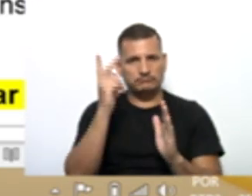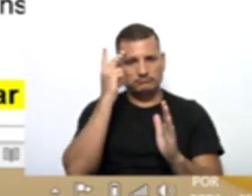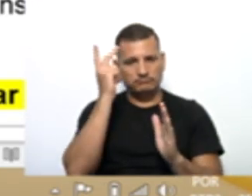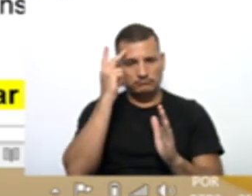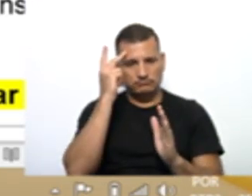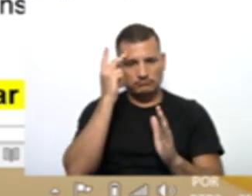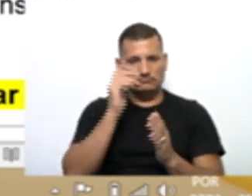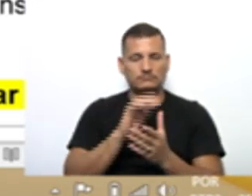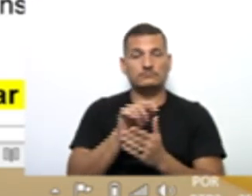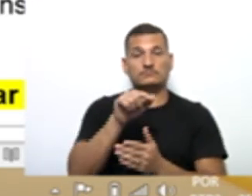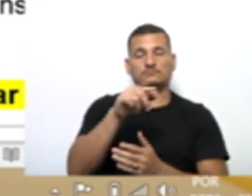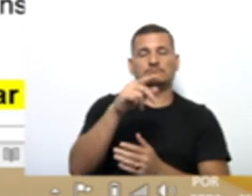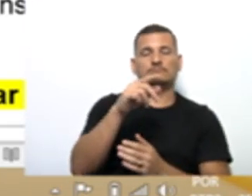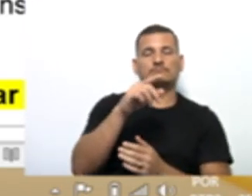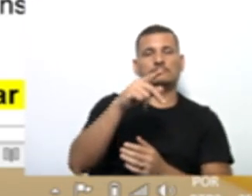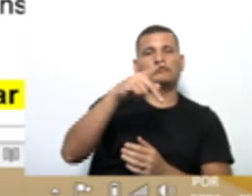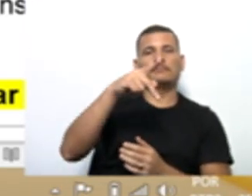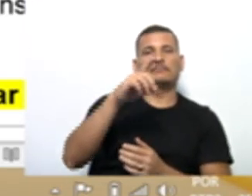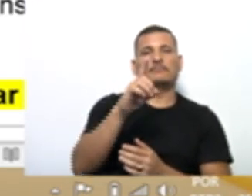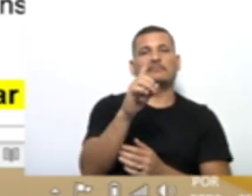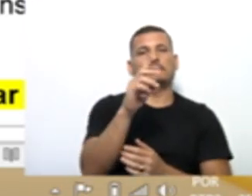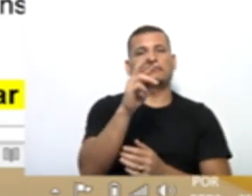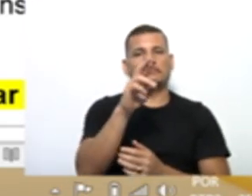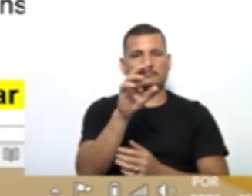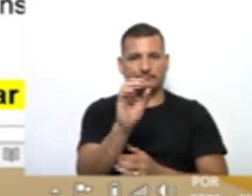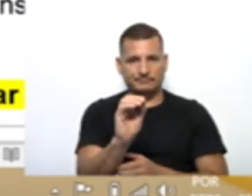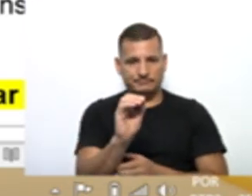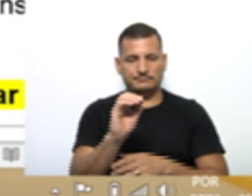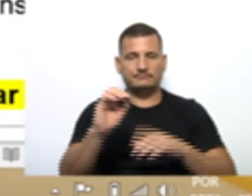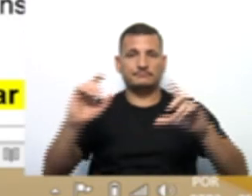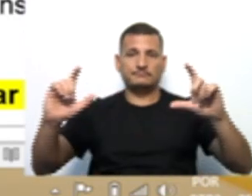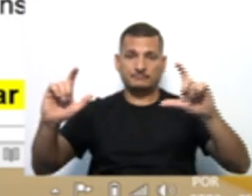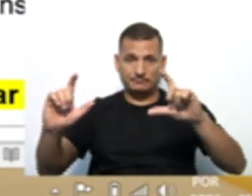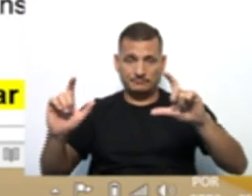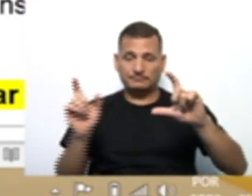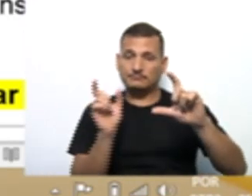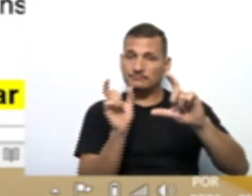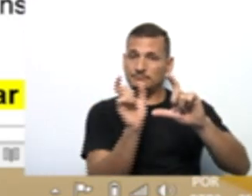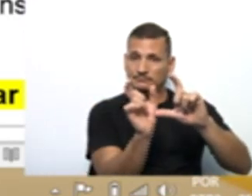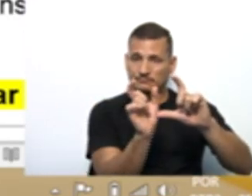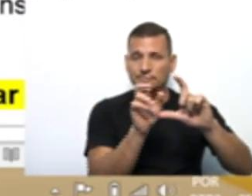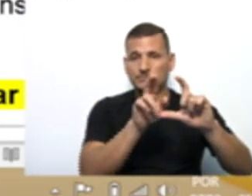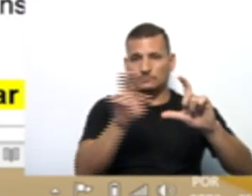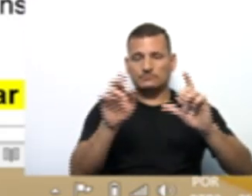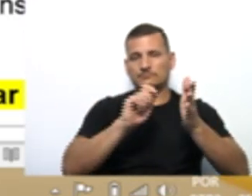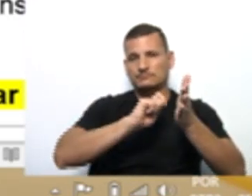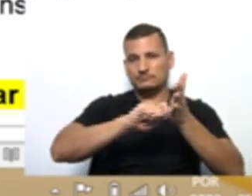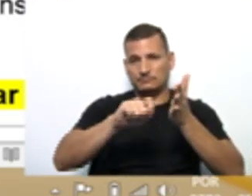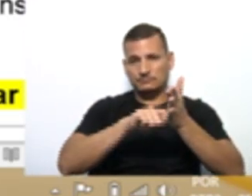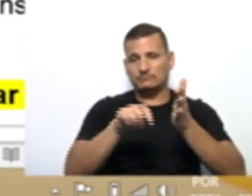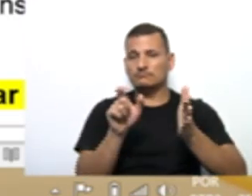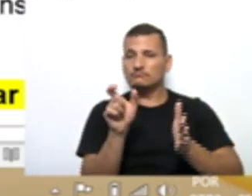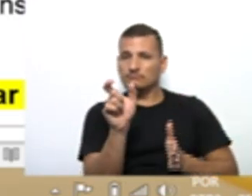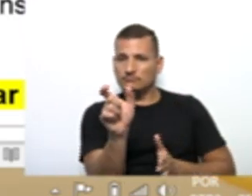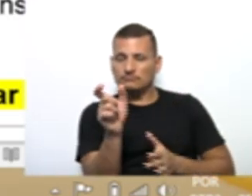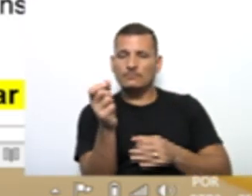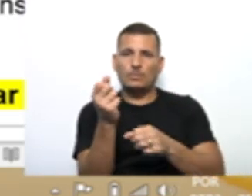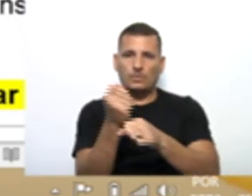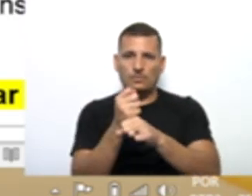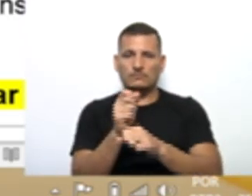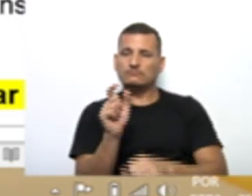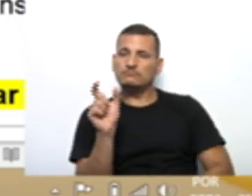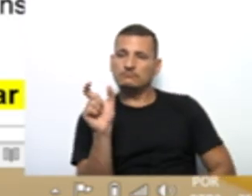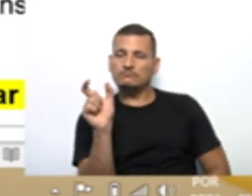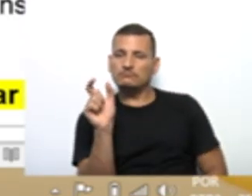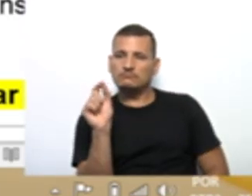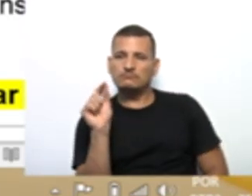ó, para Pedro Demo, abre parênteses, coloca o ano e a data, a página